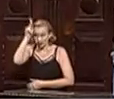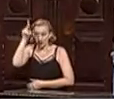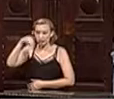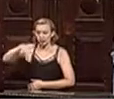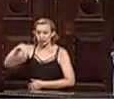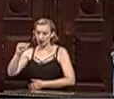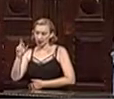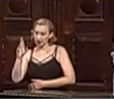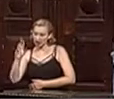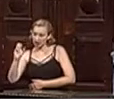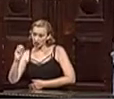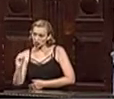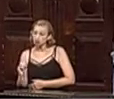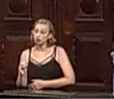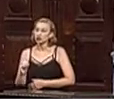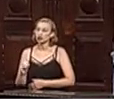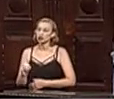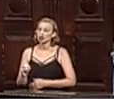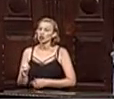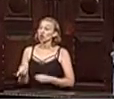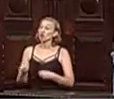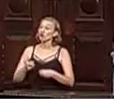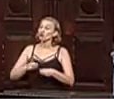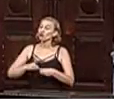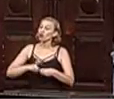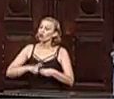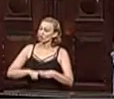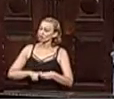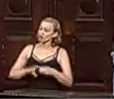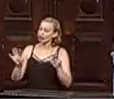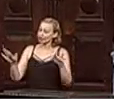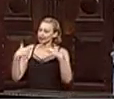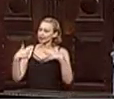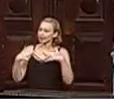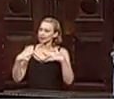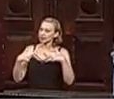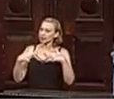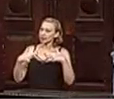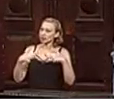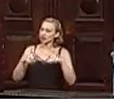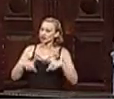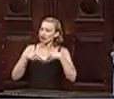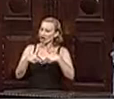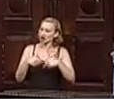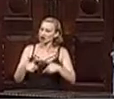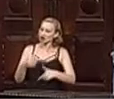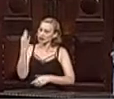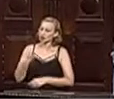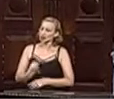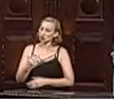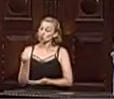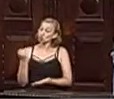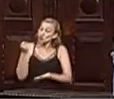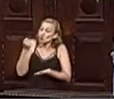Crivella volte sua atenção para o que se passa na Conlurb e atue de maneira rápida para